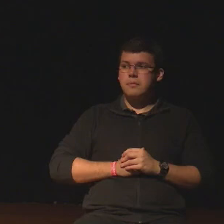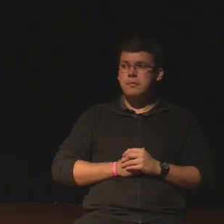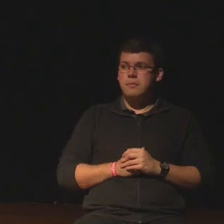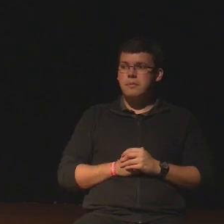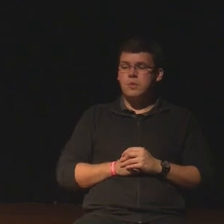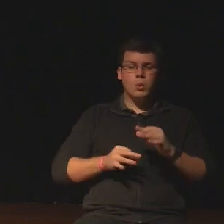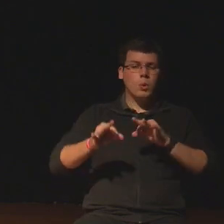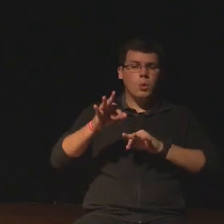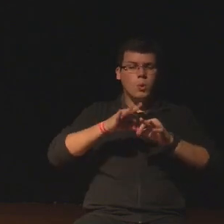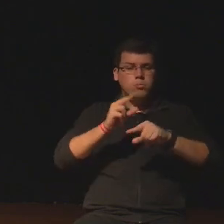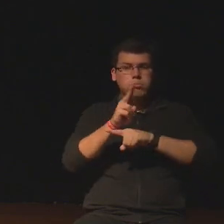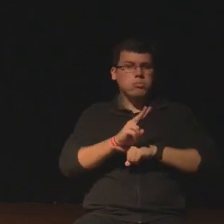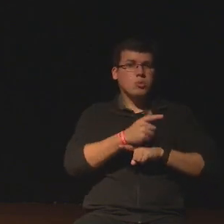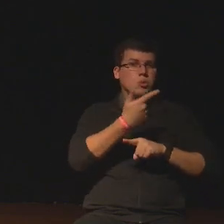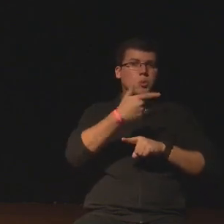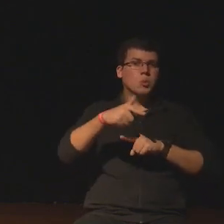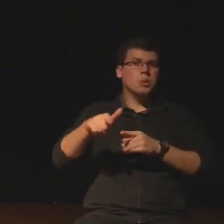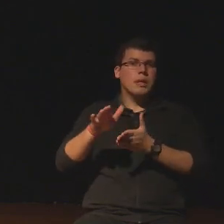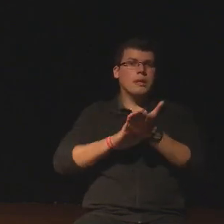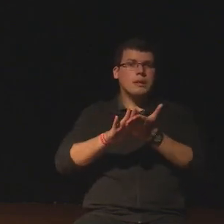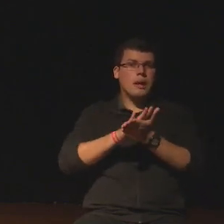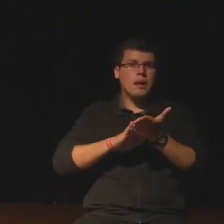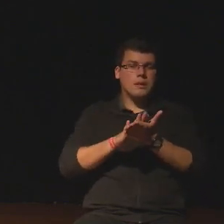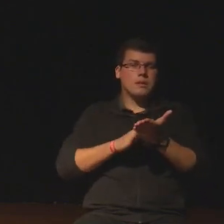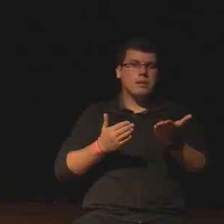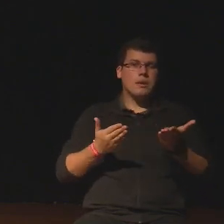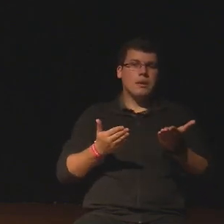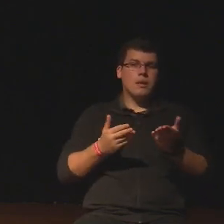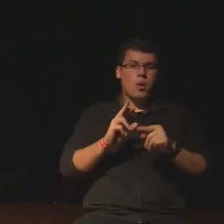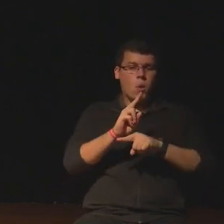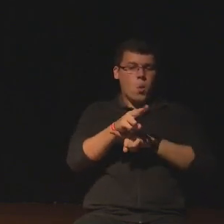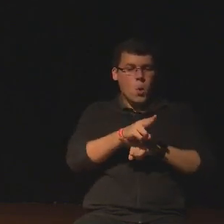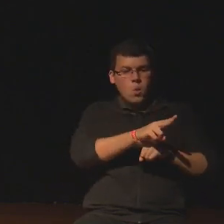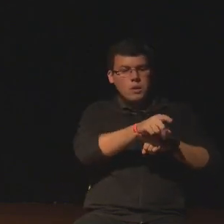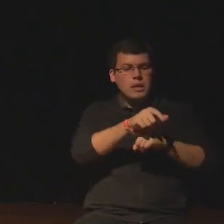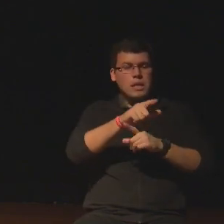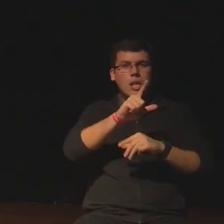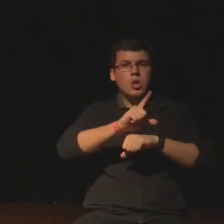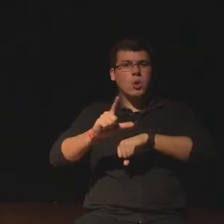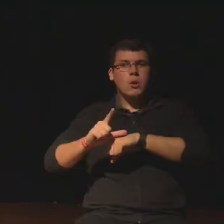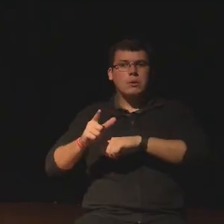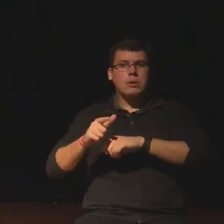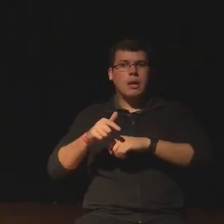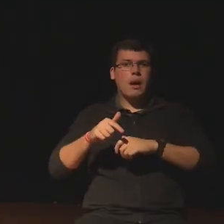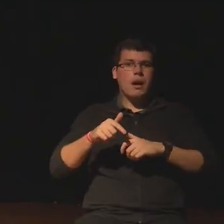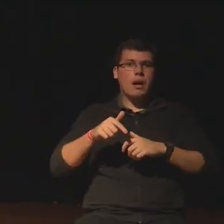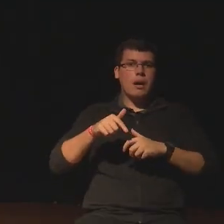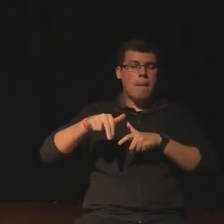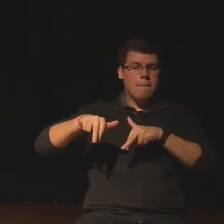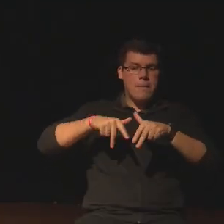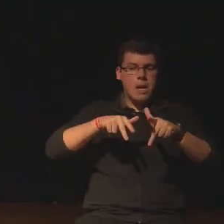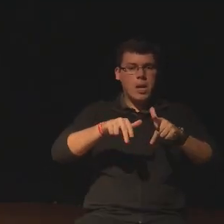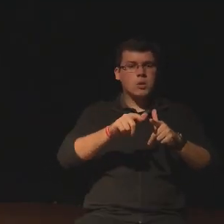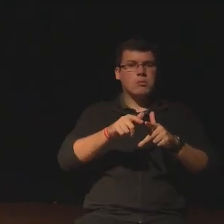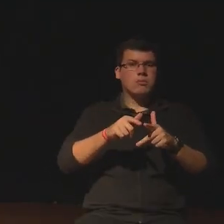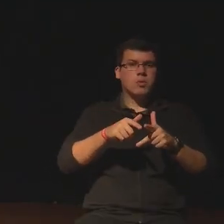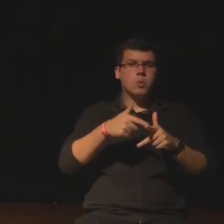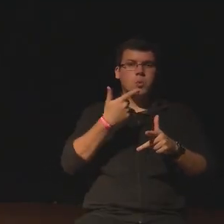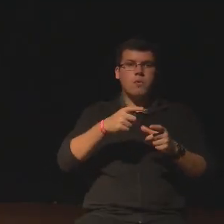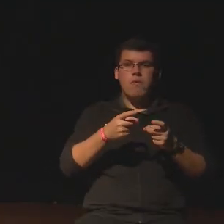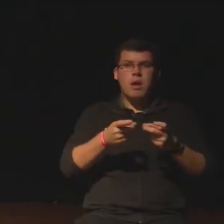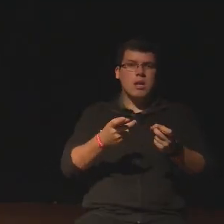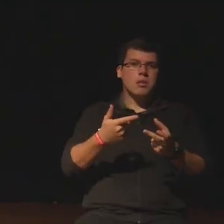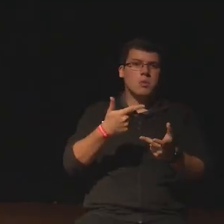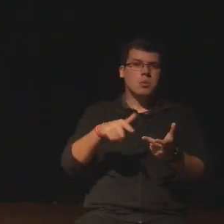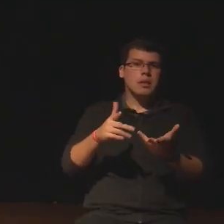brechó. Então, assim, não tem nenhum tipo de controle os ambulantes aqui. Então, eu queria entender como é que vai ser a manutenção